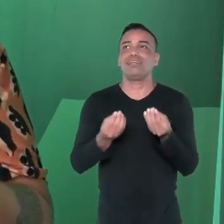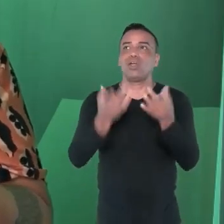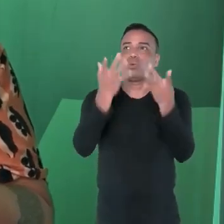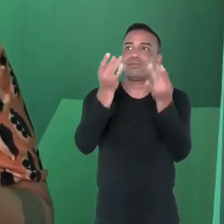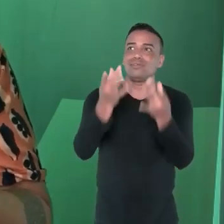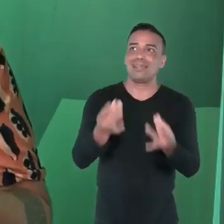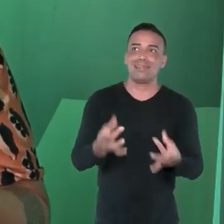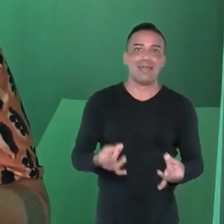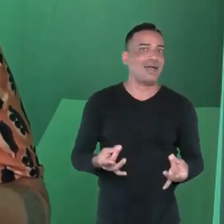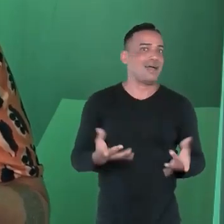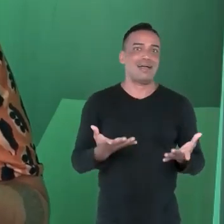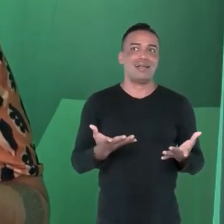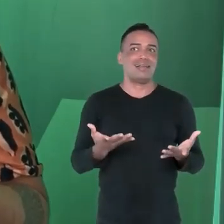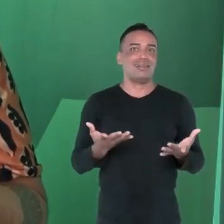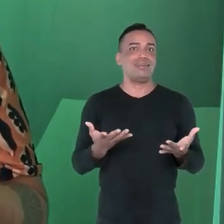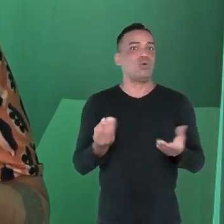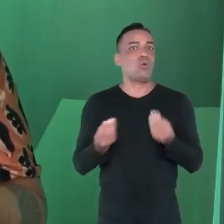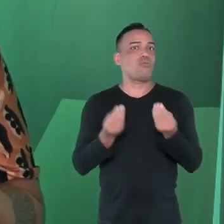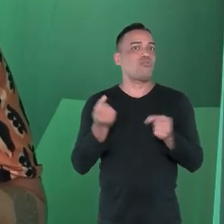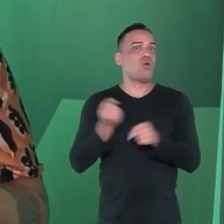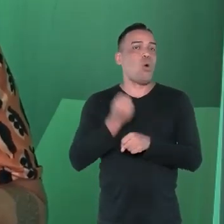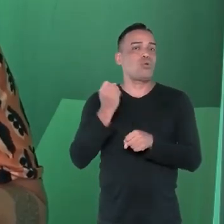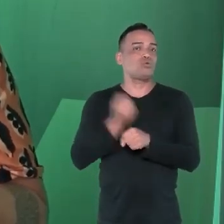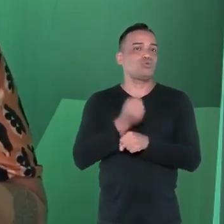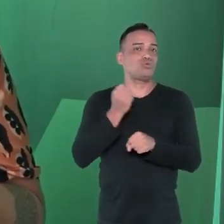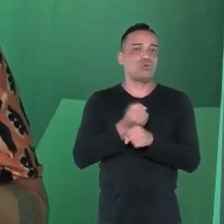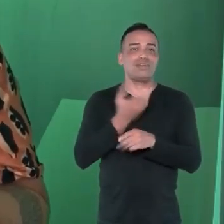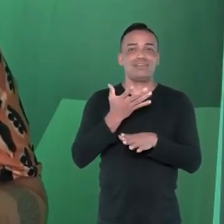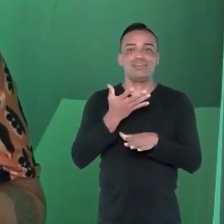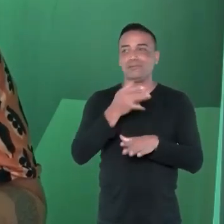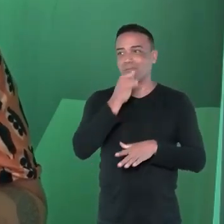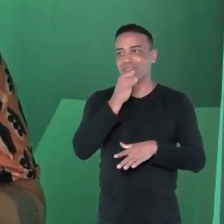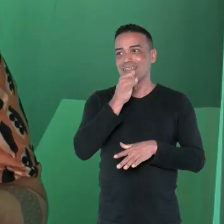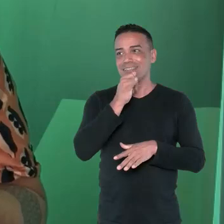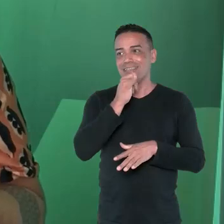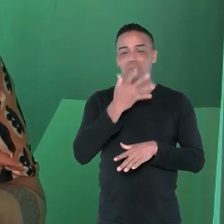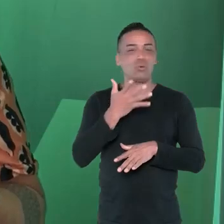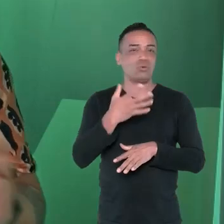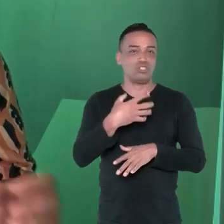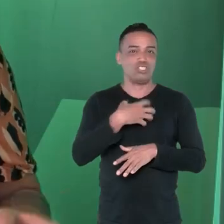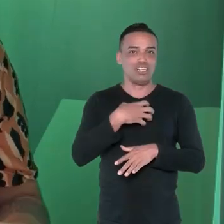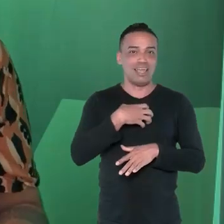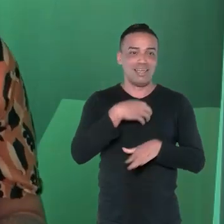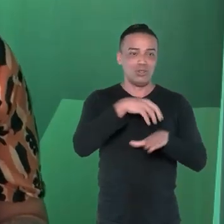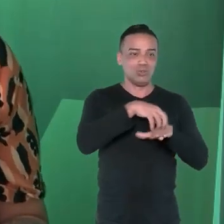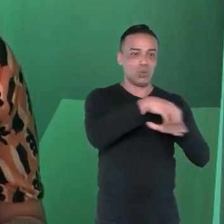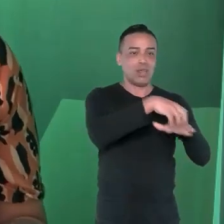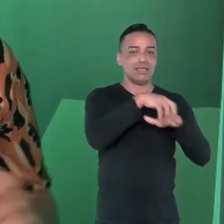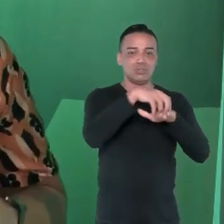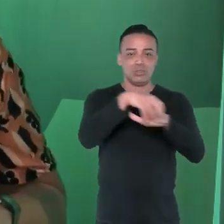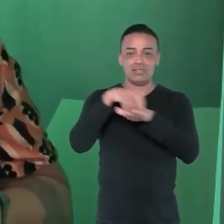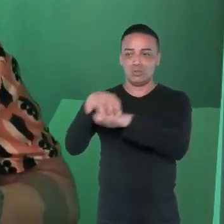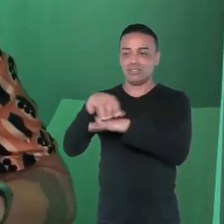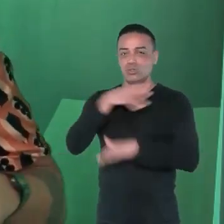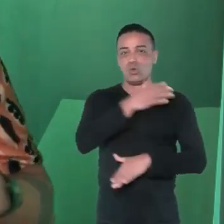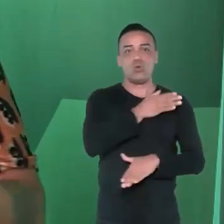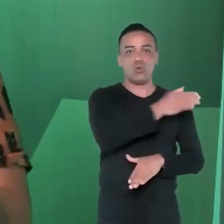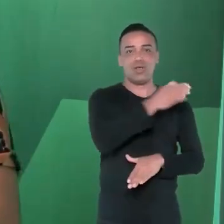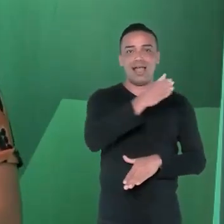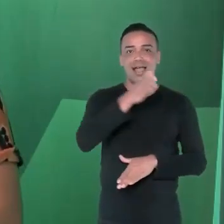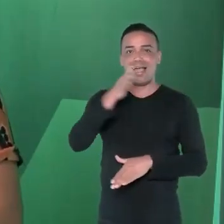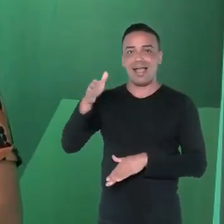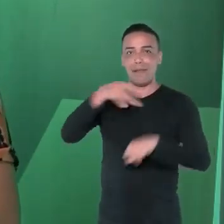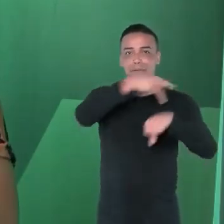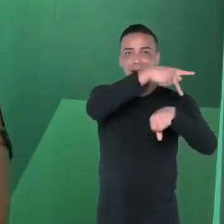Como que foi construído essa espécie de guia turístico que o seu